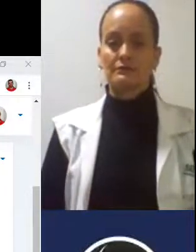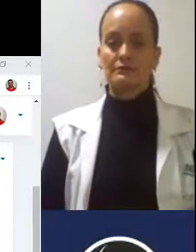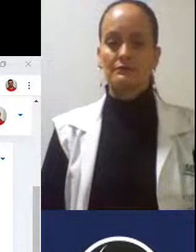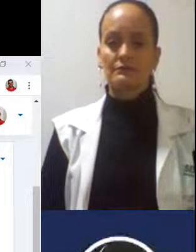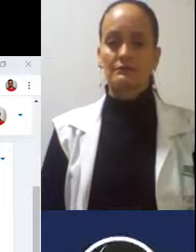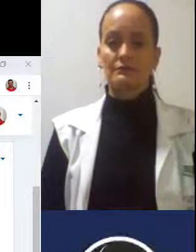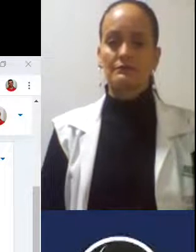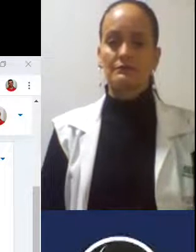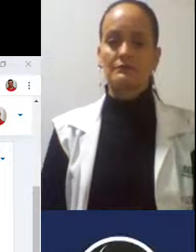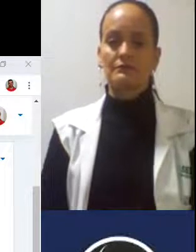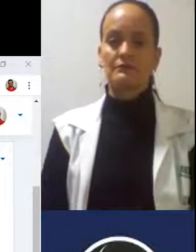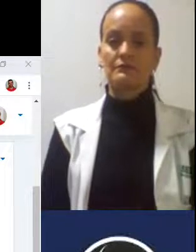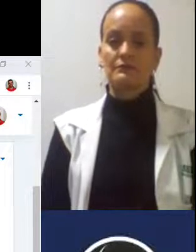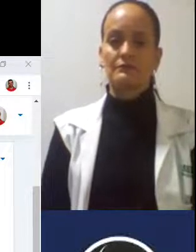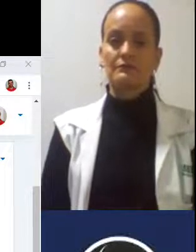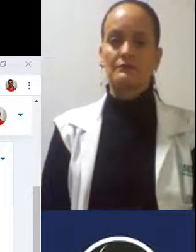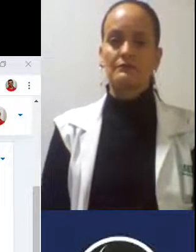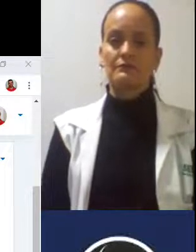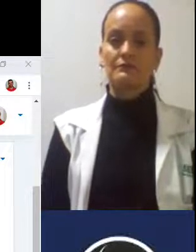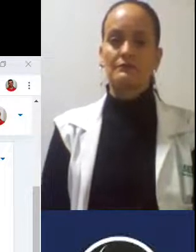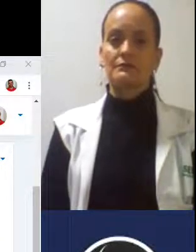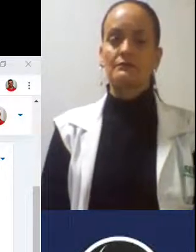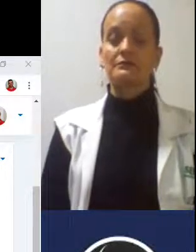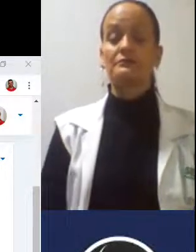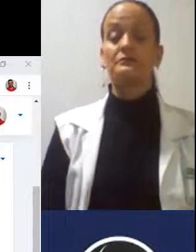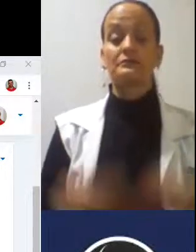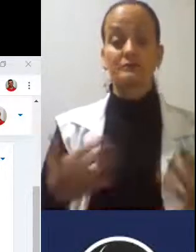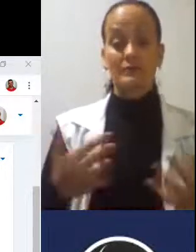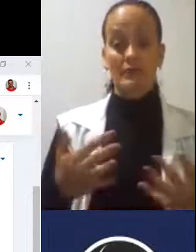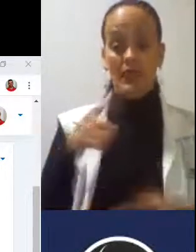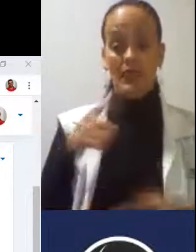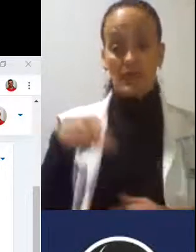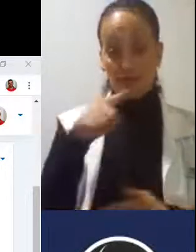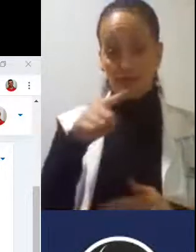Então, lá no exemplo da situação de aprendizagem,